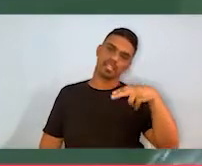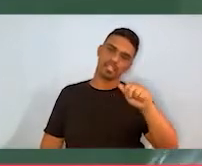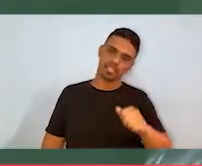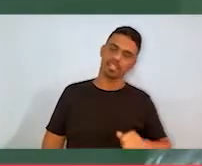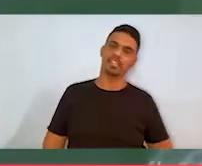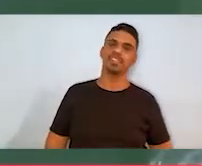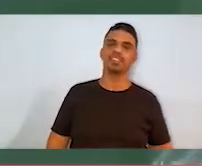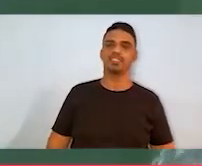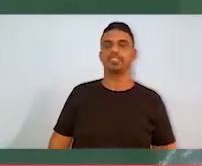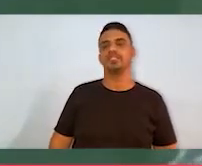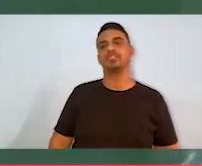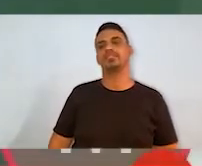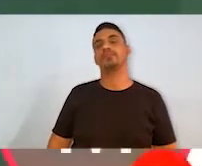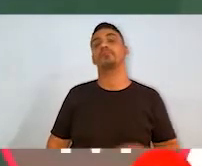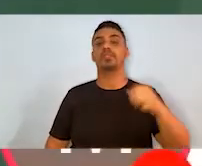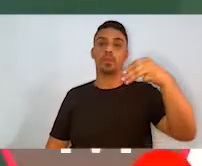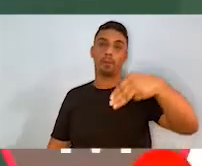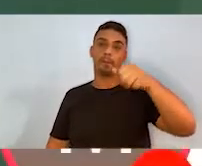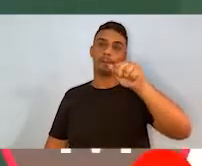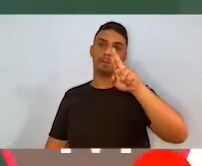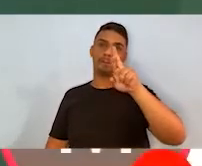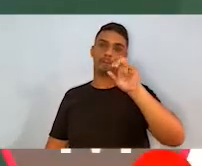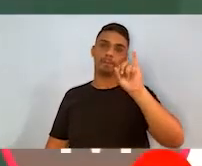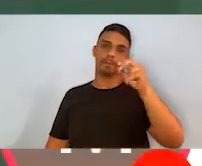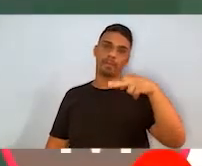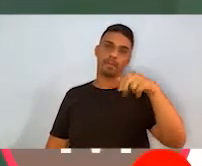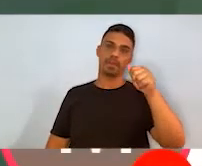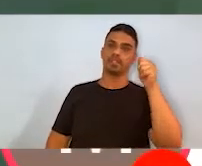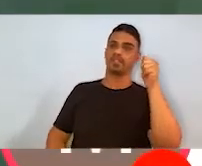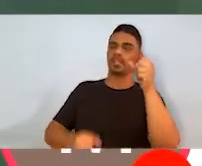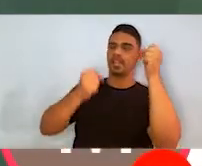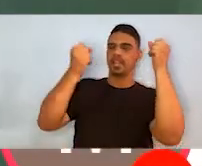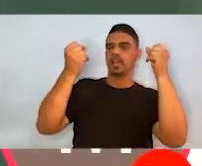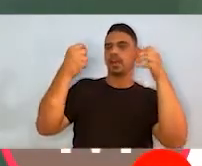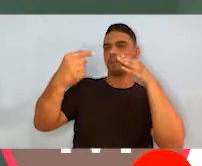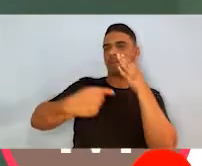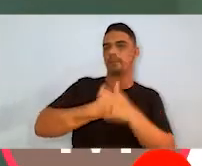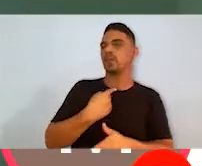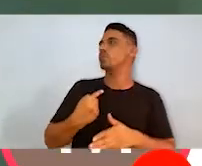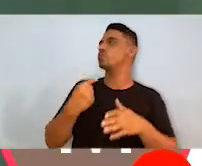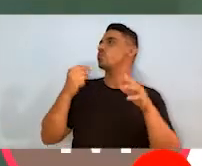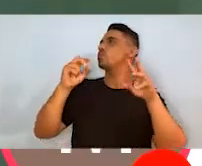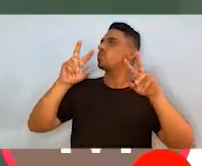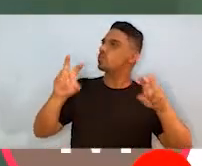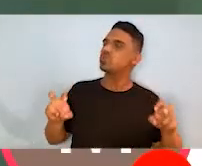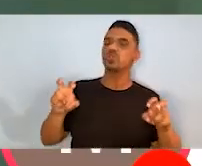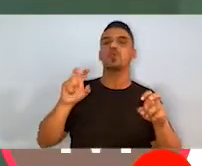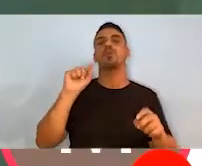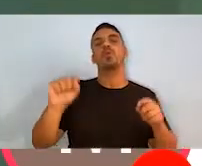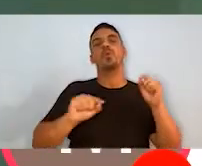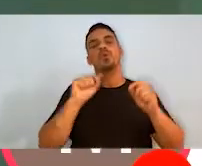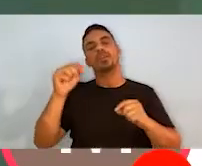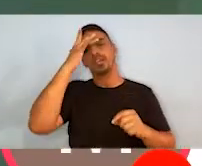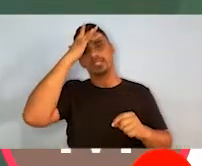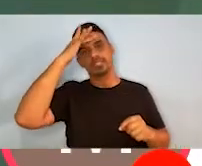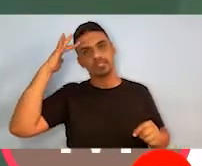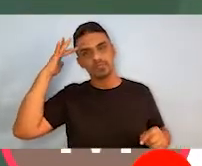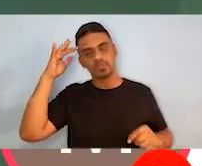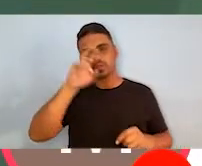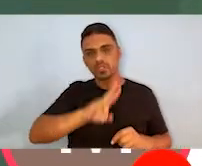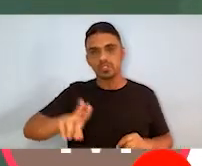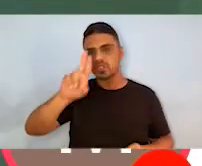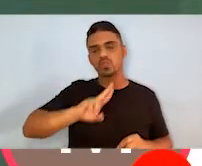Então, o que a Marina perguntou agora é um pouco do que eu estava falando sobre as pessoas